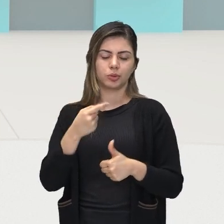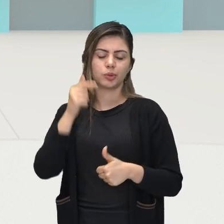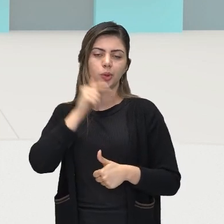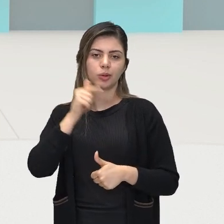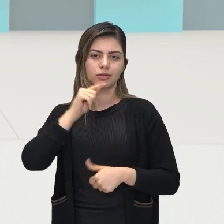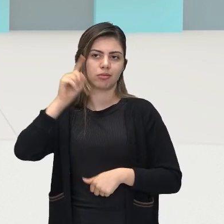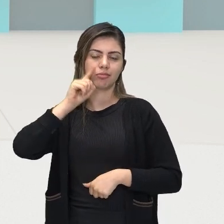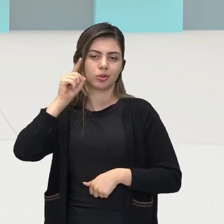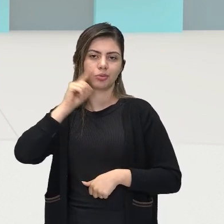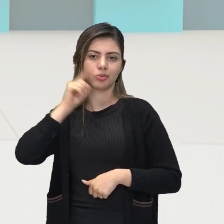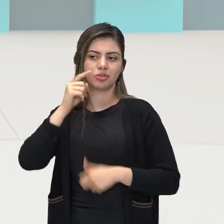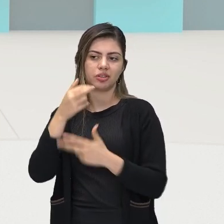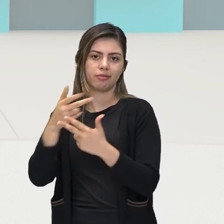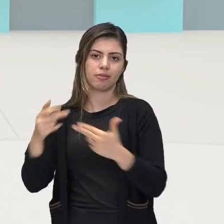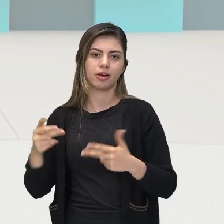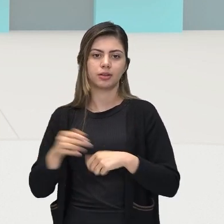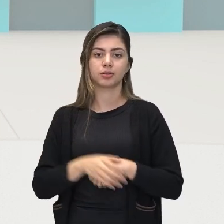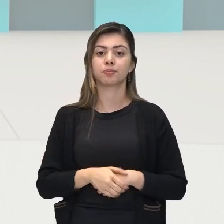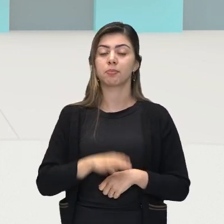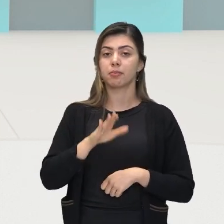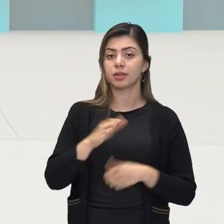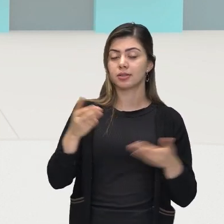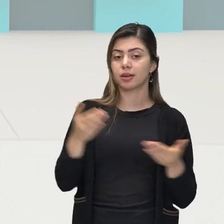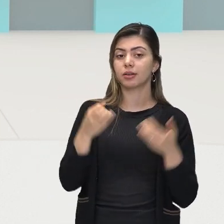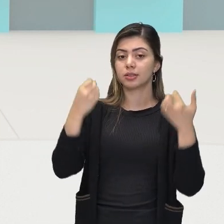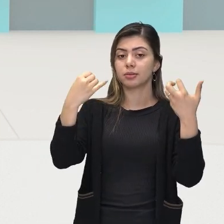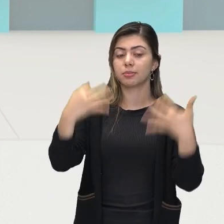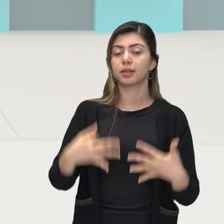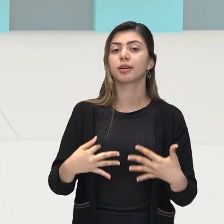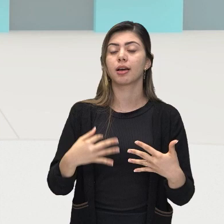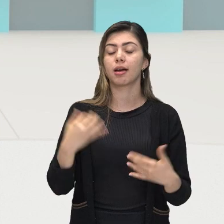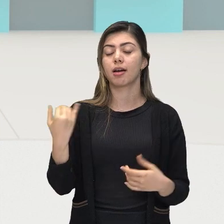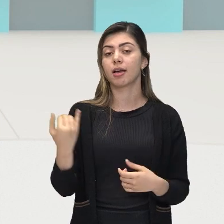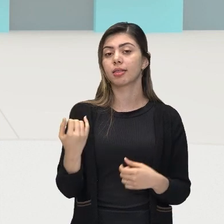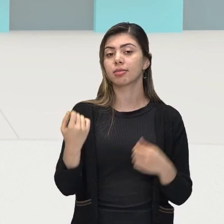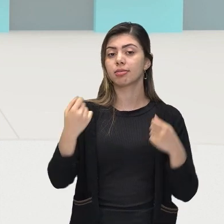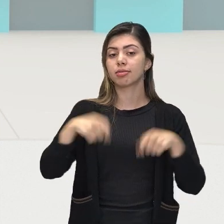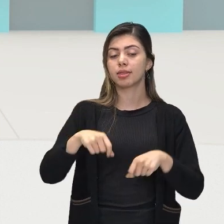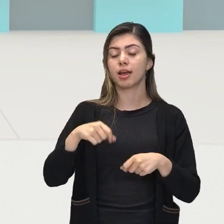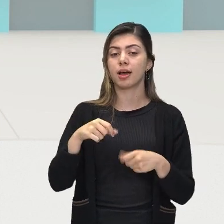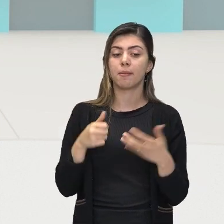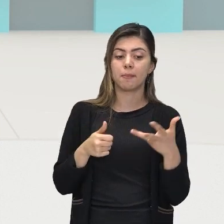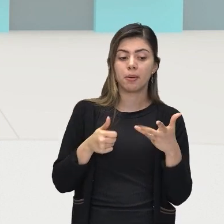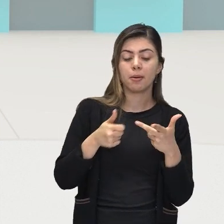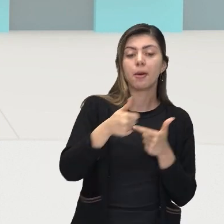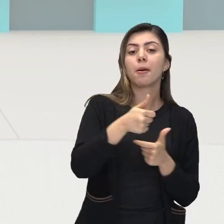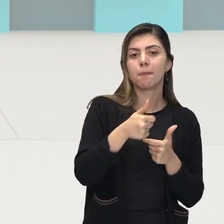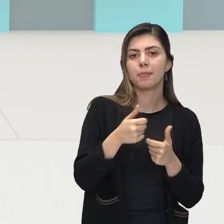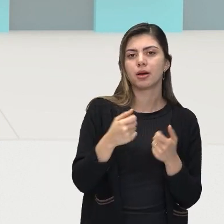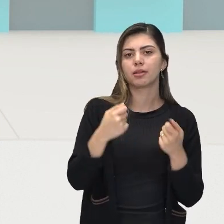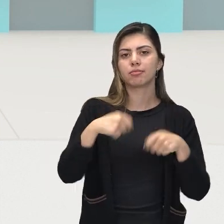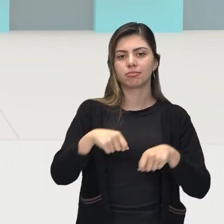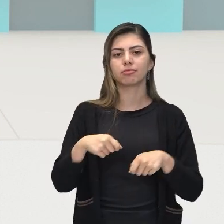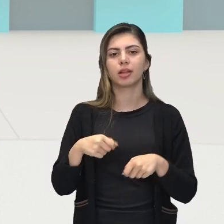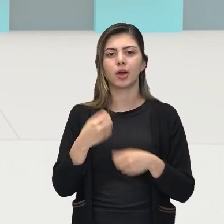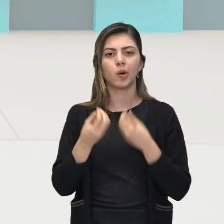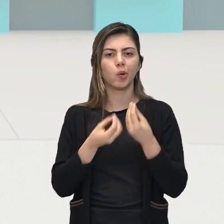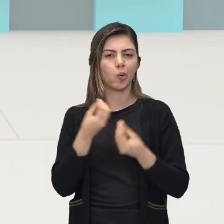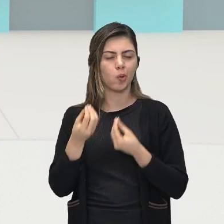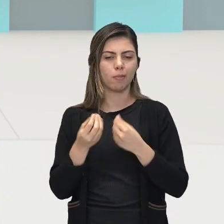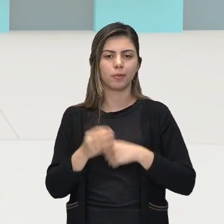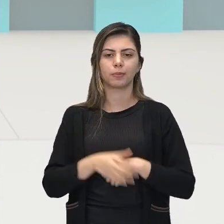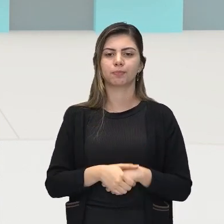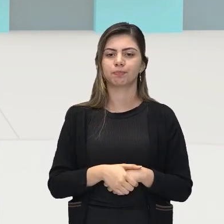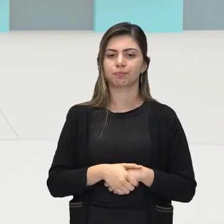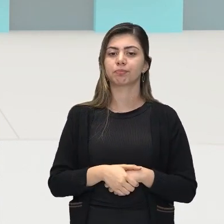dia a dia. Agora, vamos falar dos benefícios de trabalhar esse condicionamento físico, de ter esse condicionamento físico melhorado.